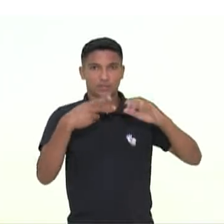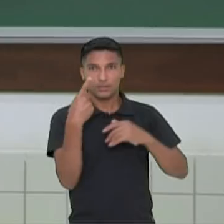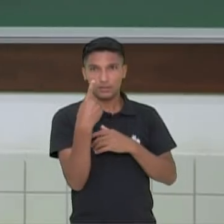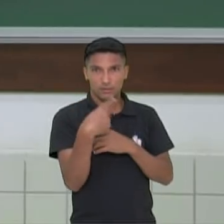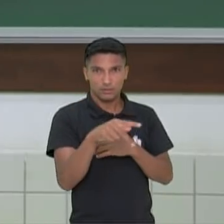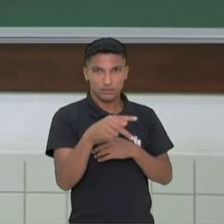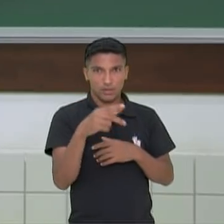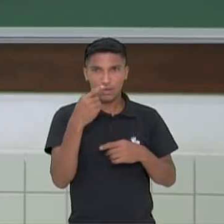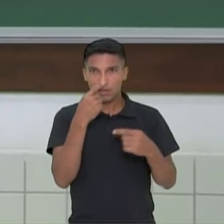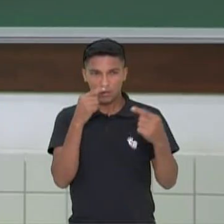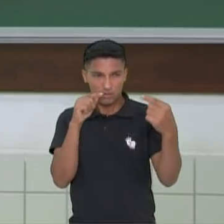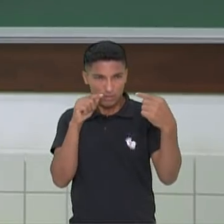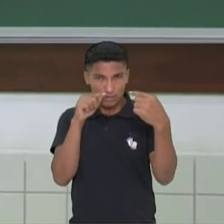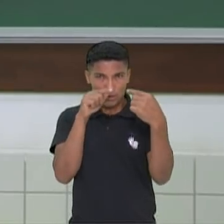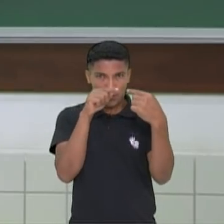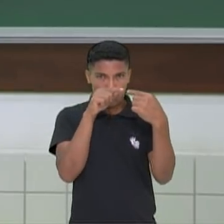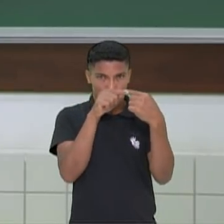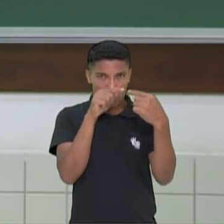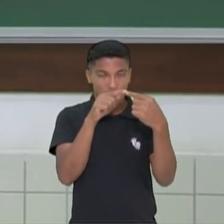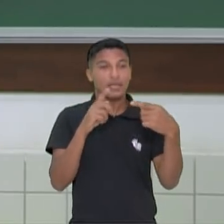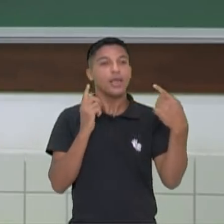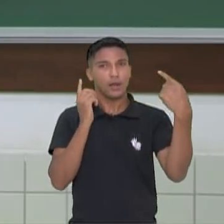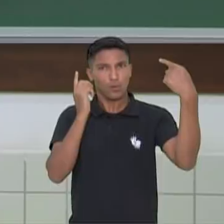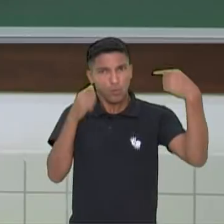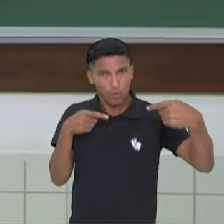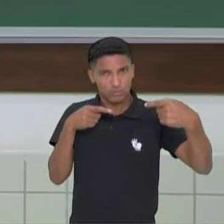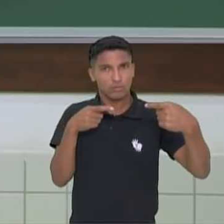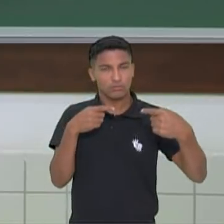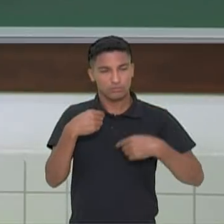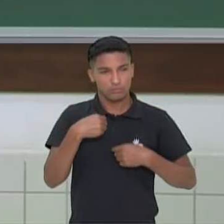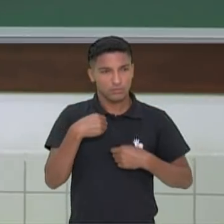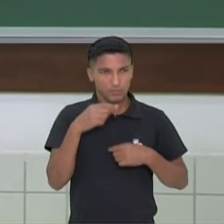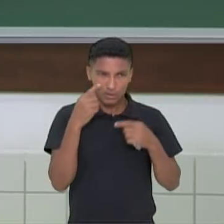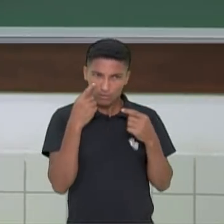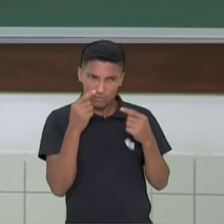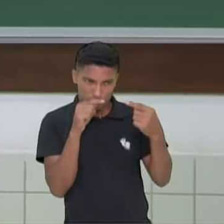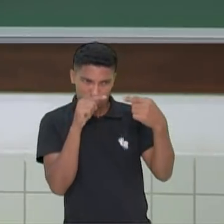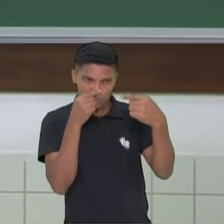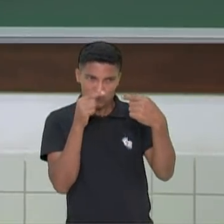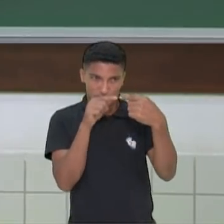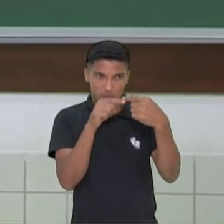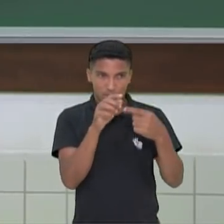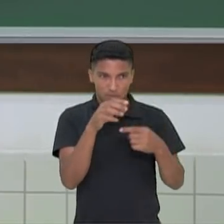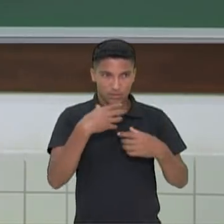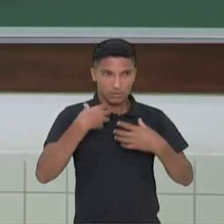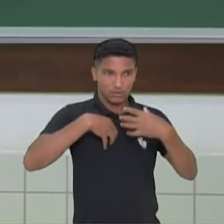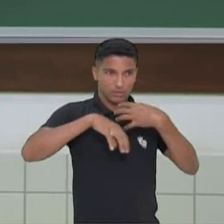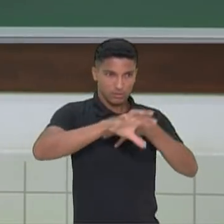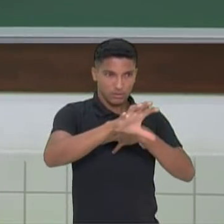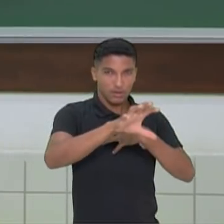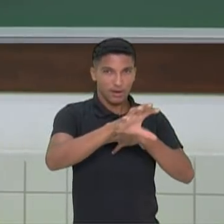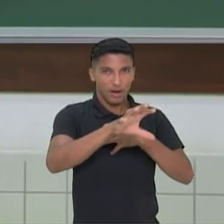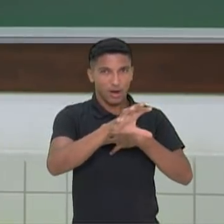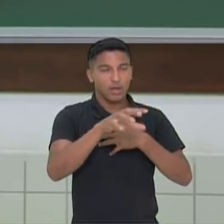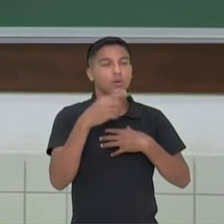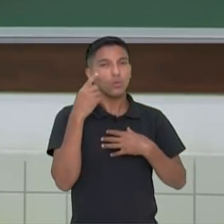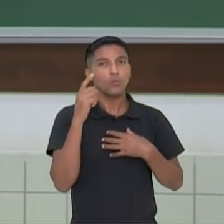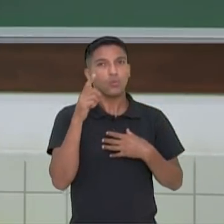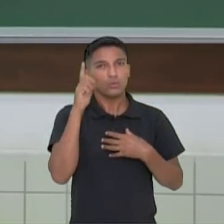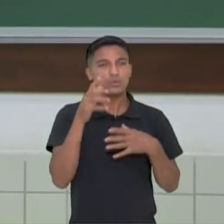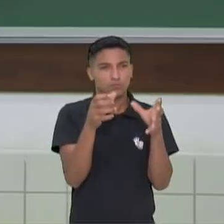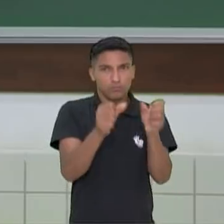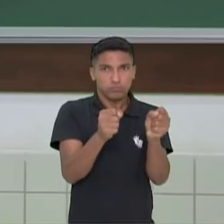com meu oponente, certo? Para daí eu poder dominar esse meu oponente,